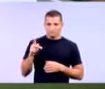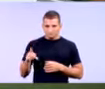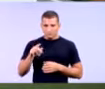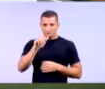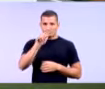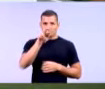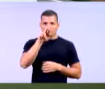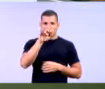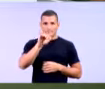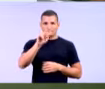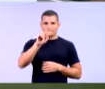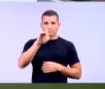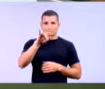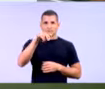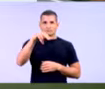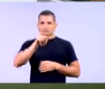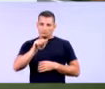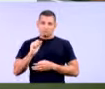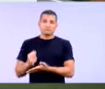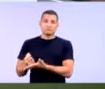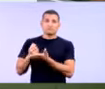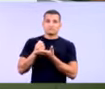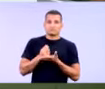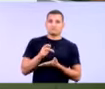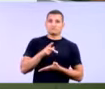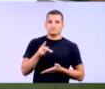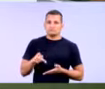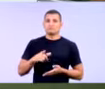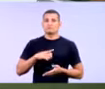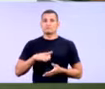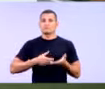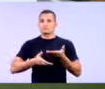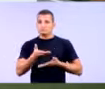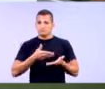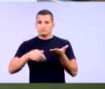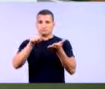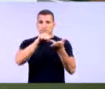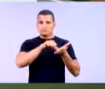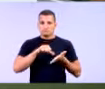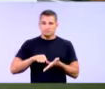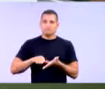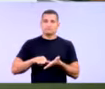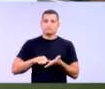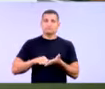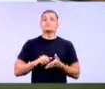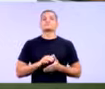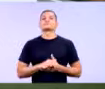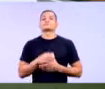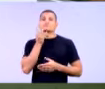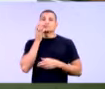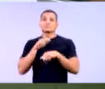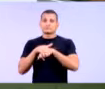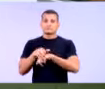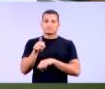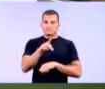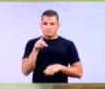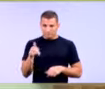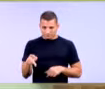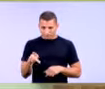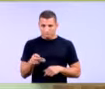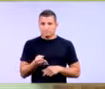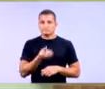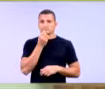professora assistente, que faz aí a interação com o polo e recebe as dúvidas de vocês. Boa noite, professora. Boa noite, professora Sara.